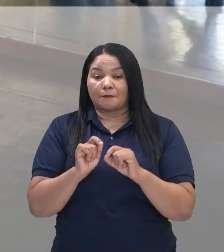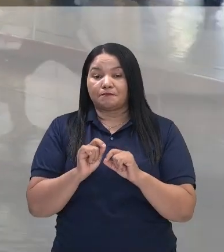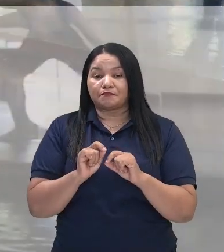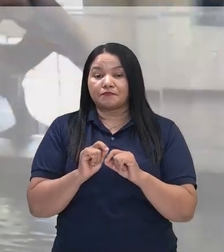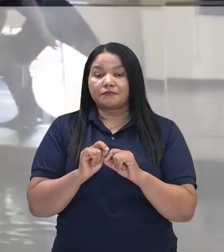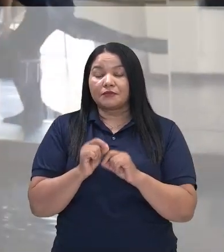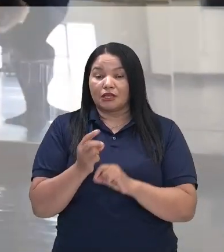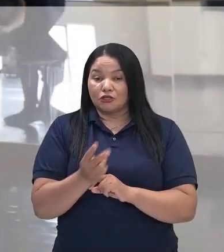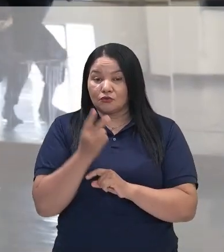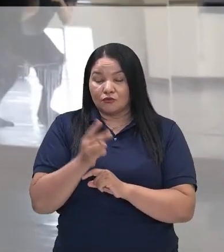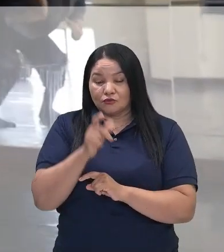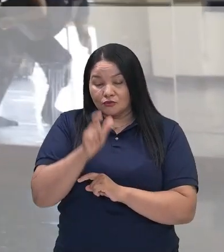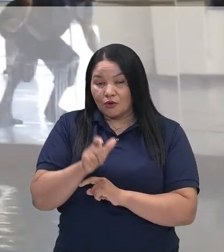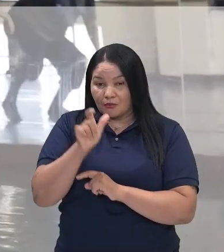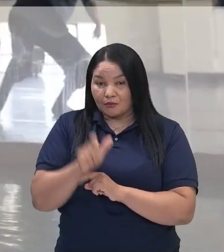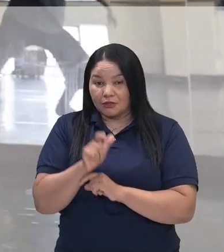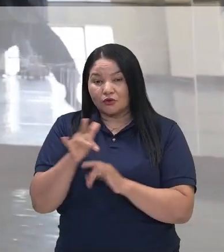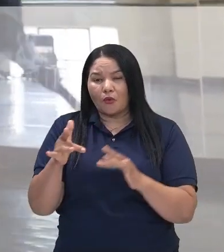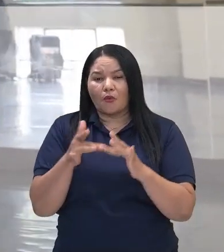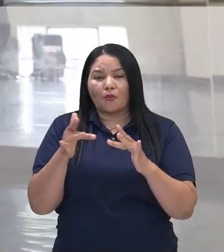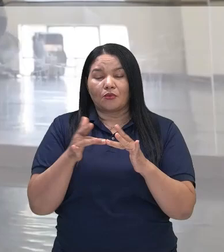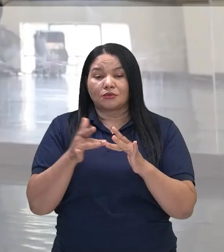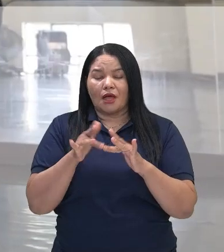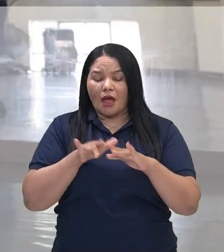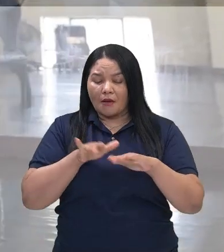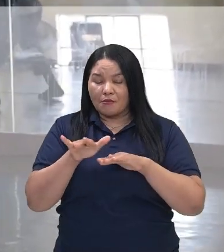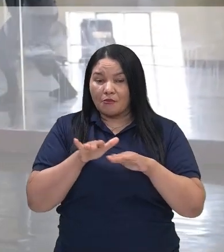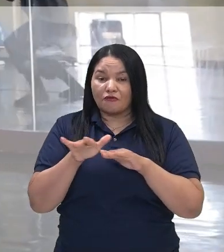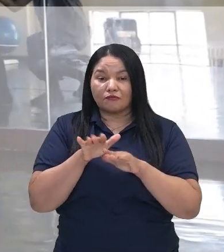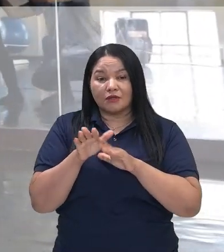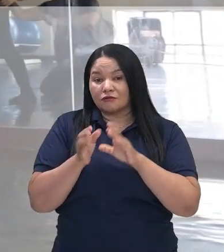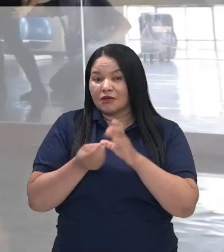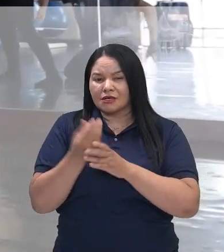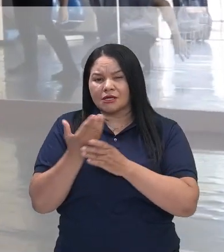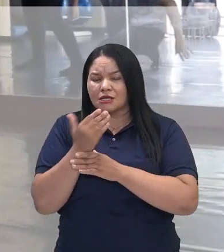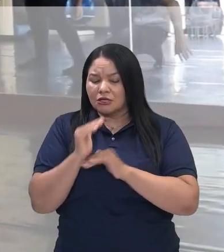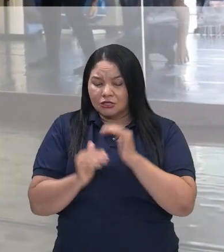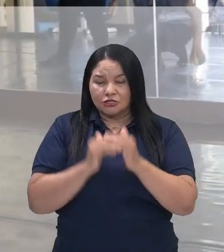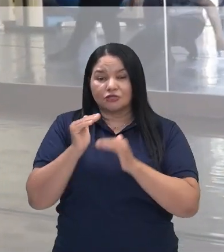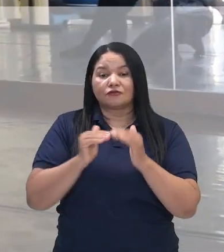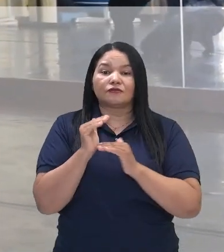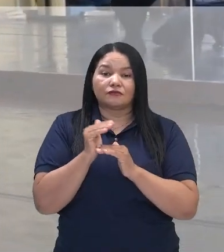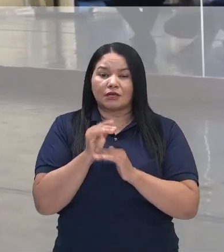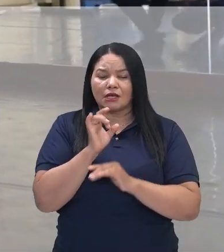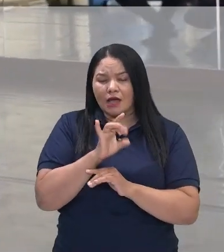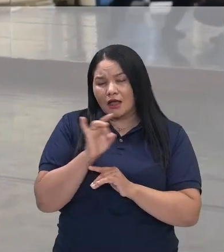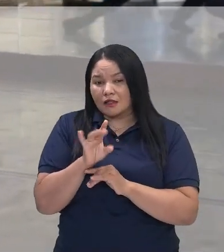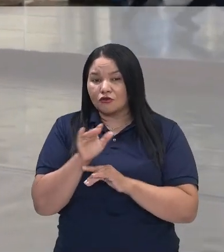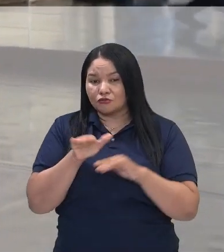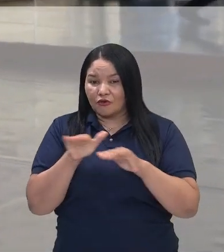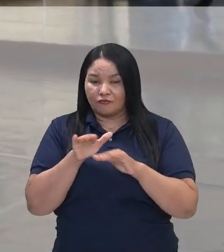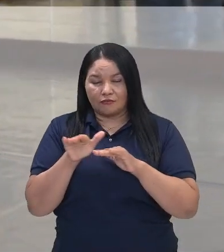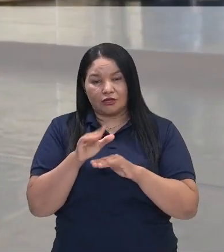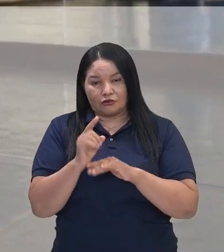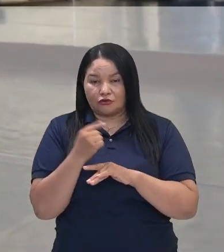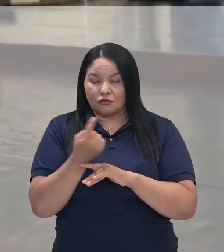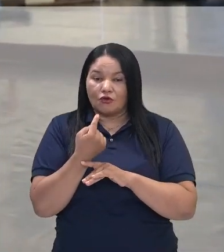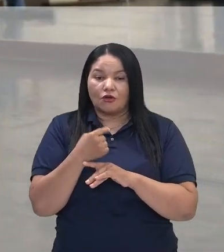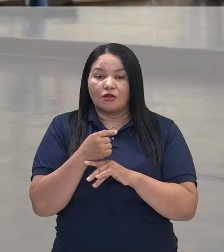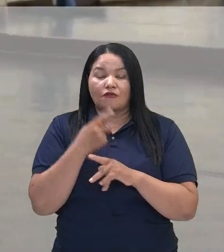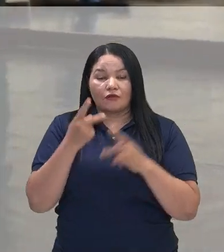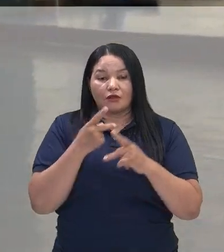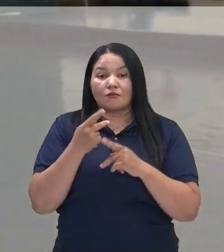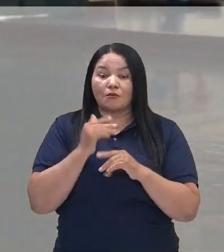dois indivíduos que fazem um contato entre si para desenvolver as células coreográficas, o que nós chamamos também de